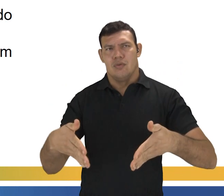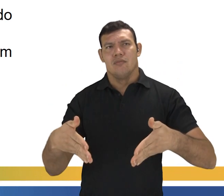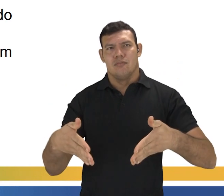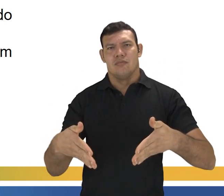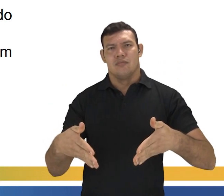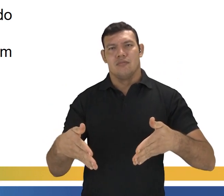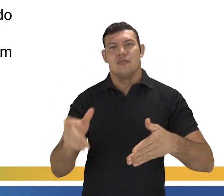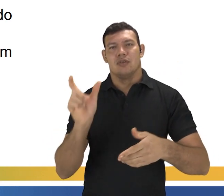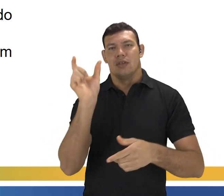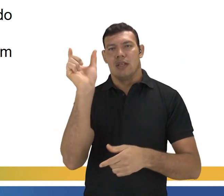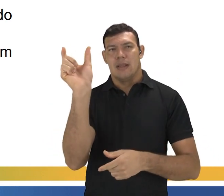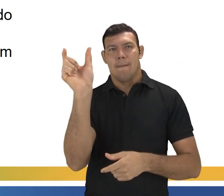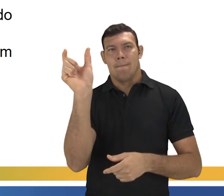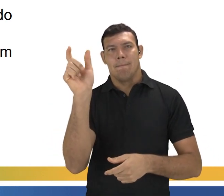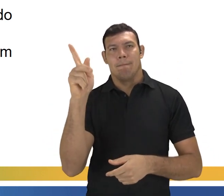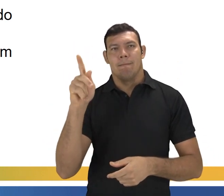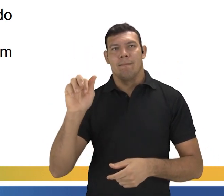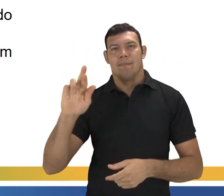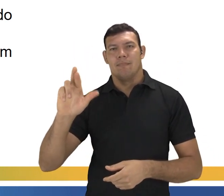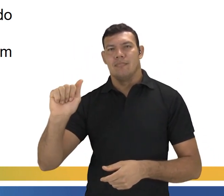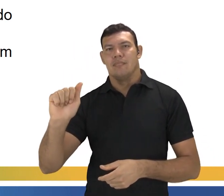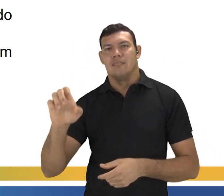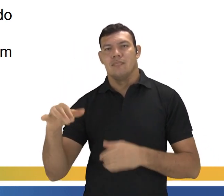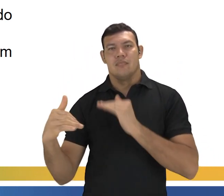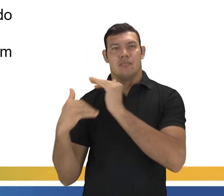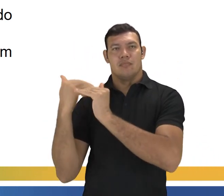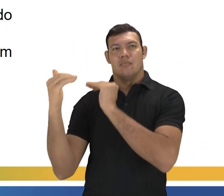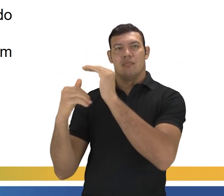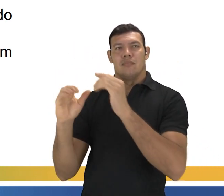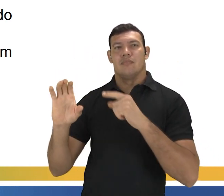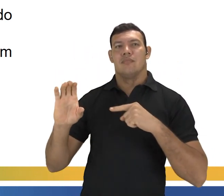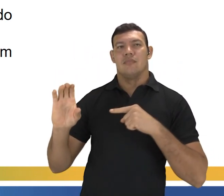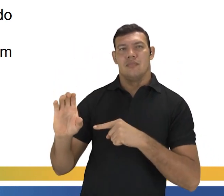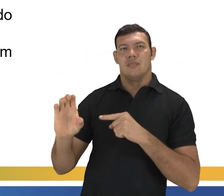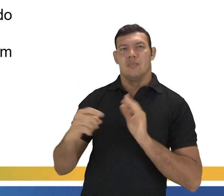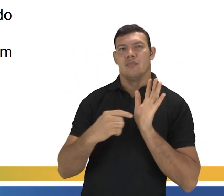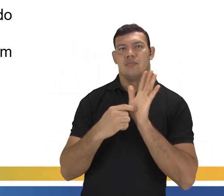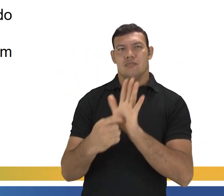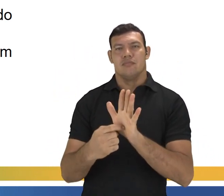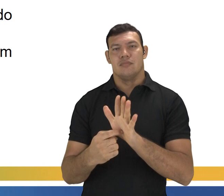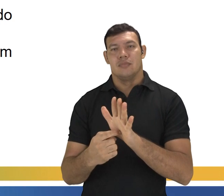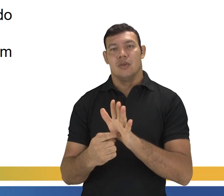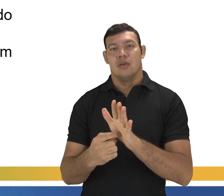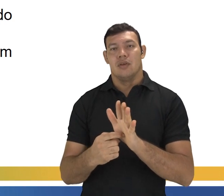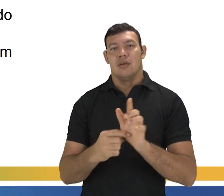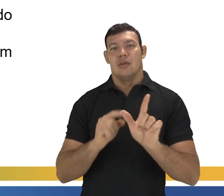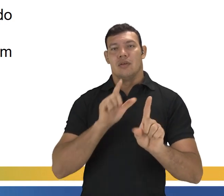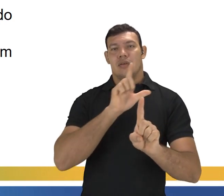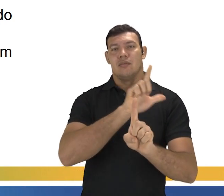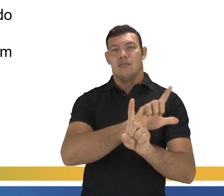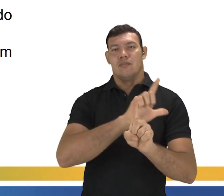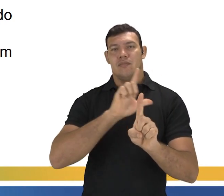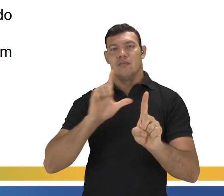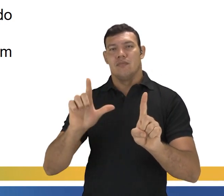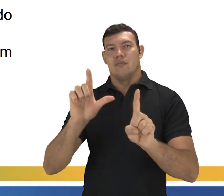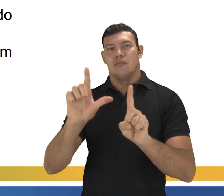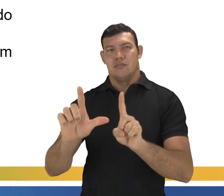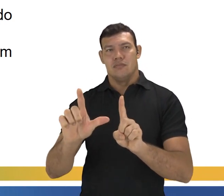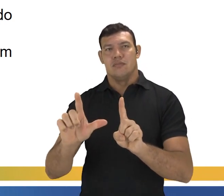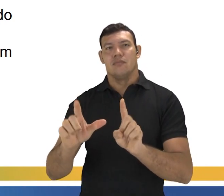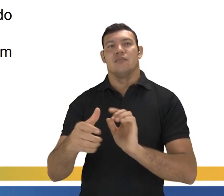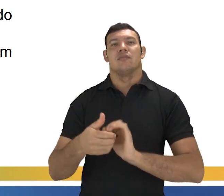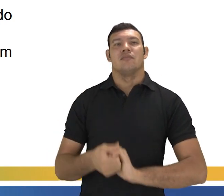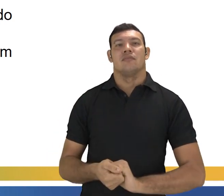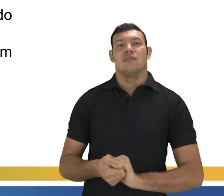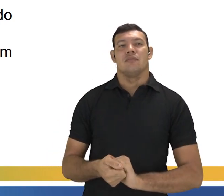motivos de um problema e, em seguida, seus reflexos. D, é feita uma comparação entre momentos históricos. E letra E, deve